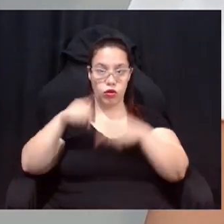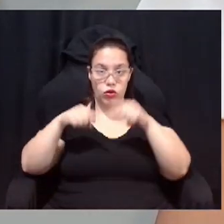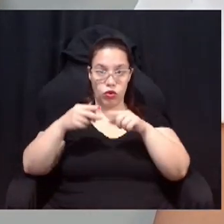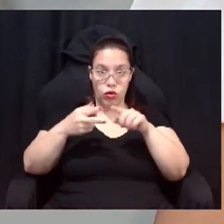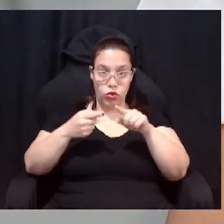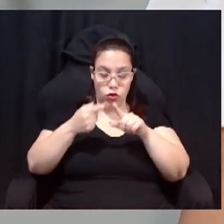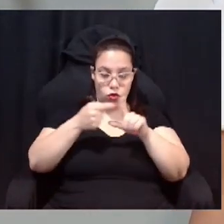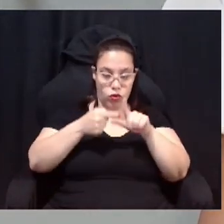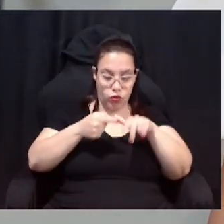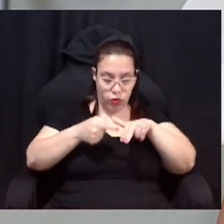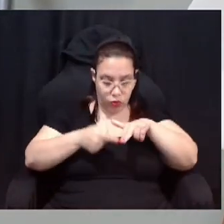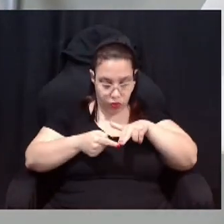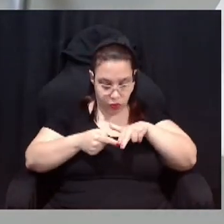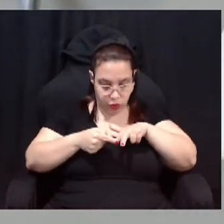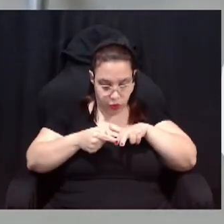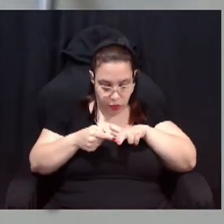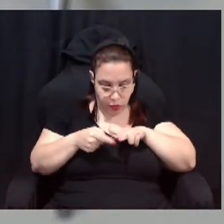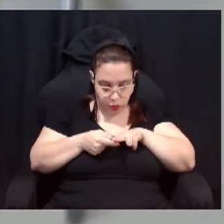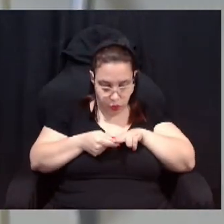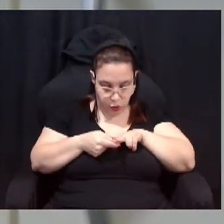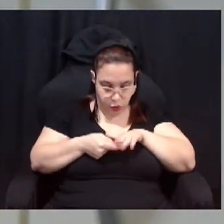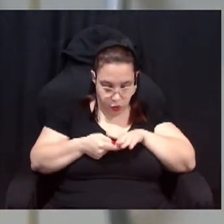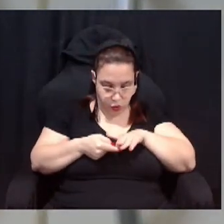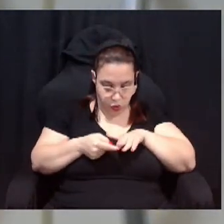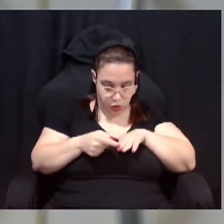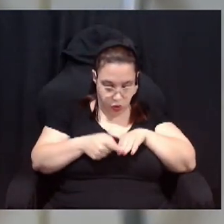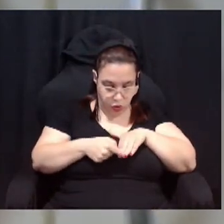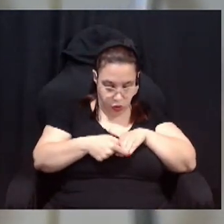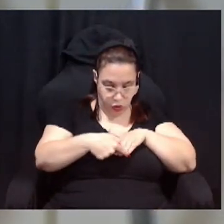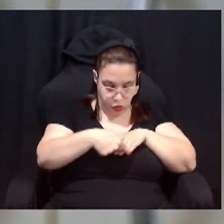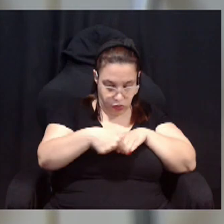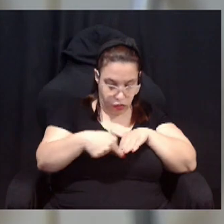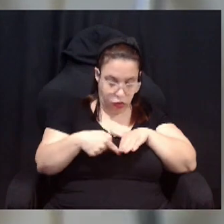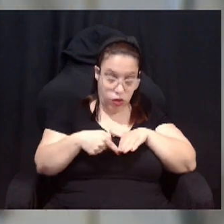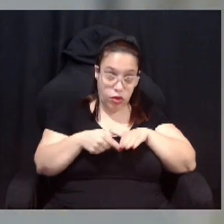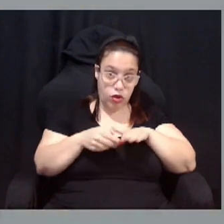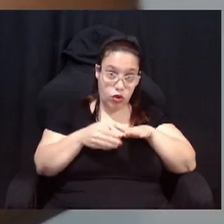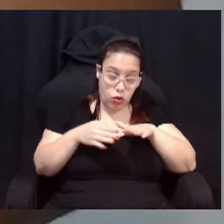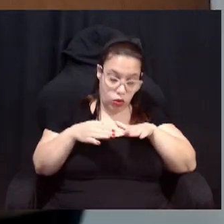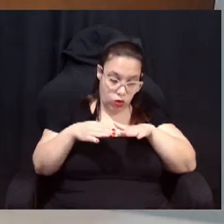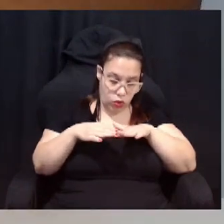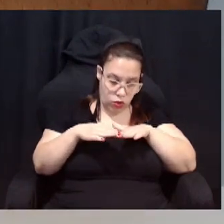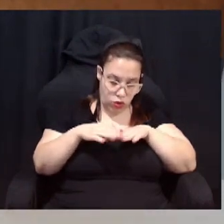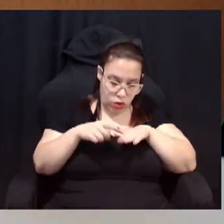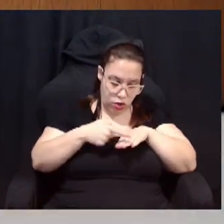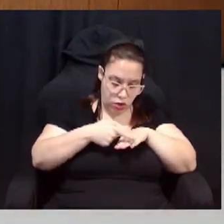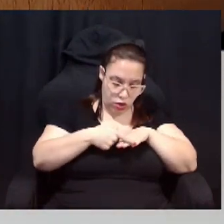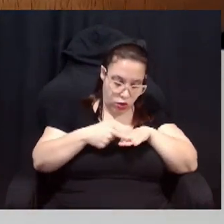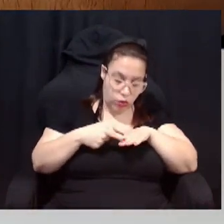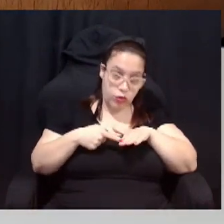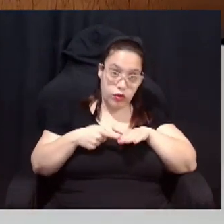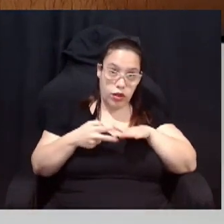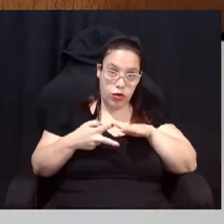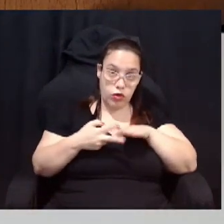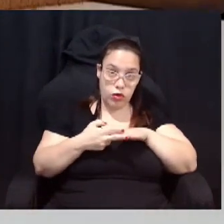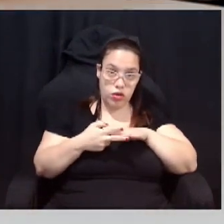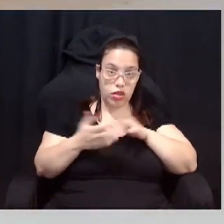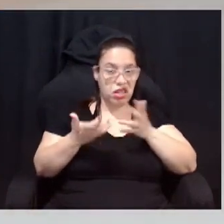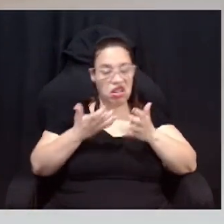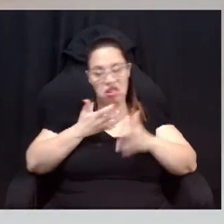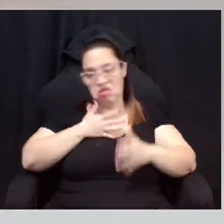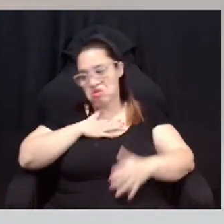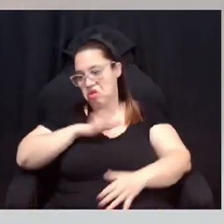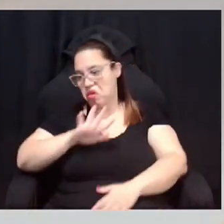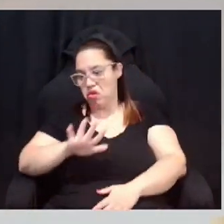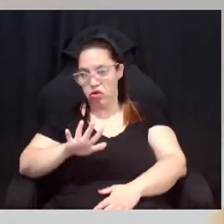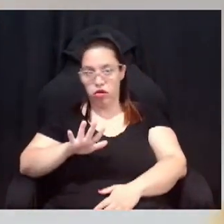uma de cada tamanho. Eu gosto de deixá-las alinhadas. Sim. Então, eu vou alinhar. Quem não gosta, pode deixar elas